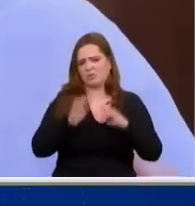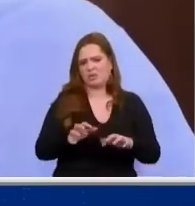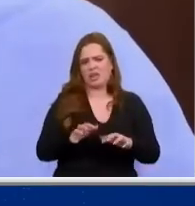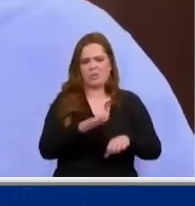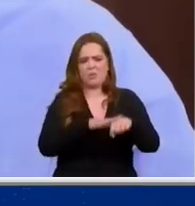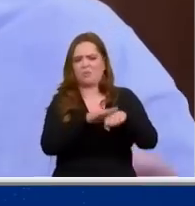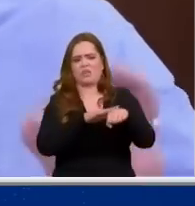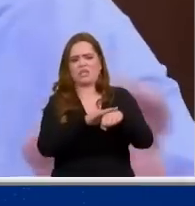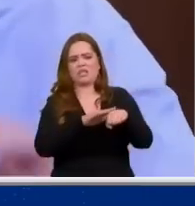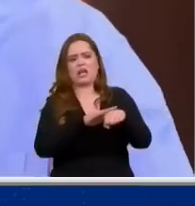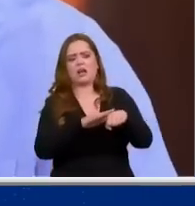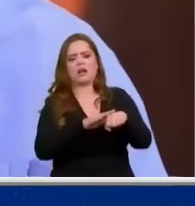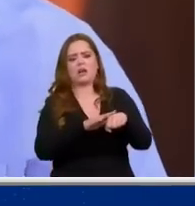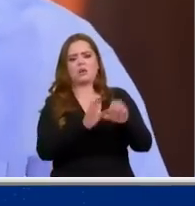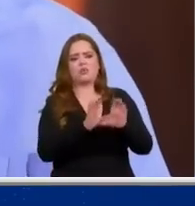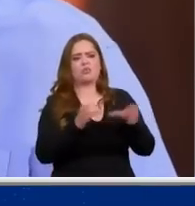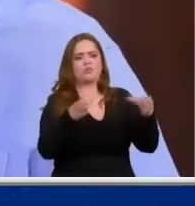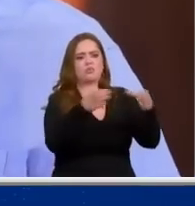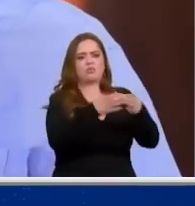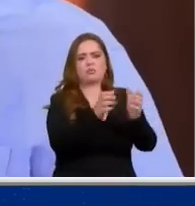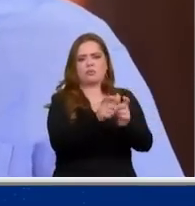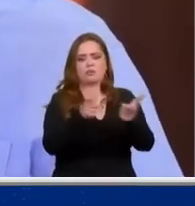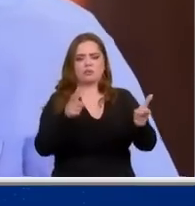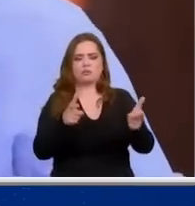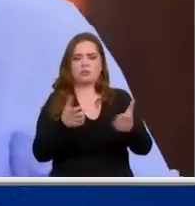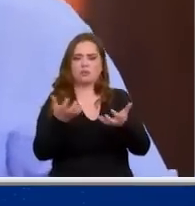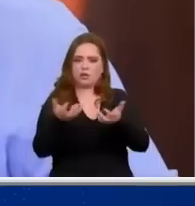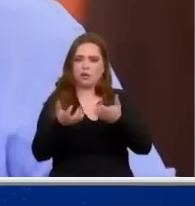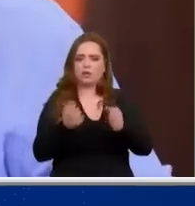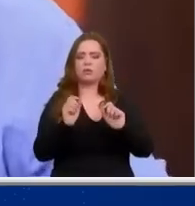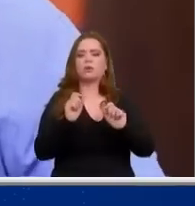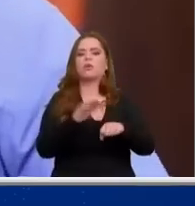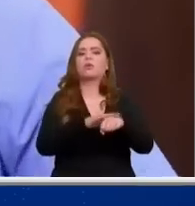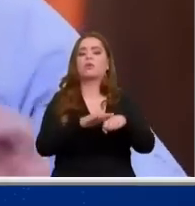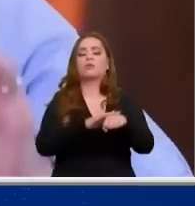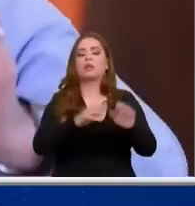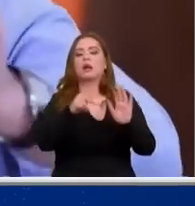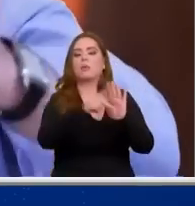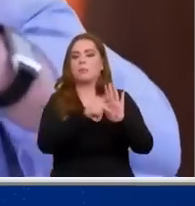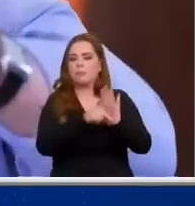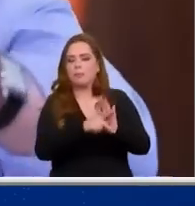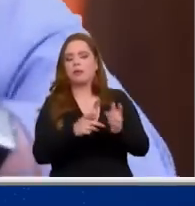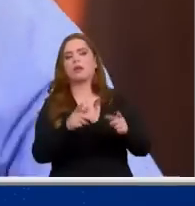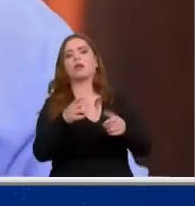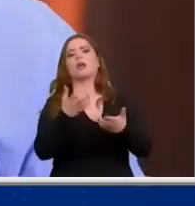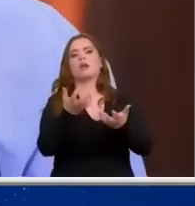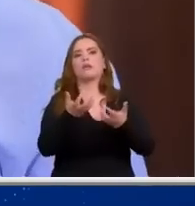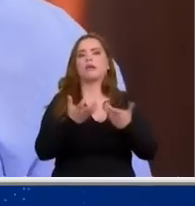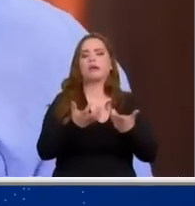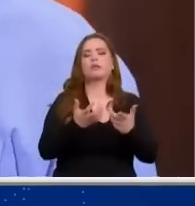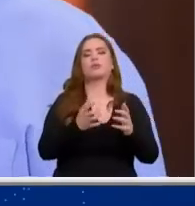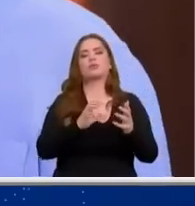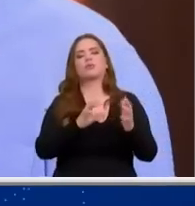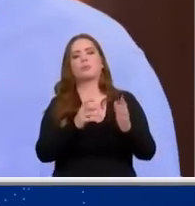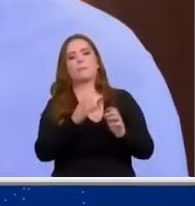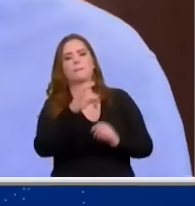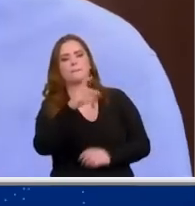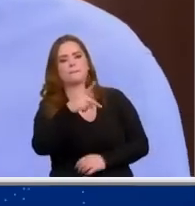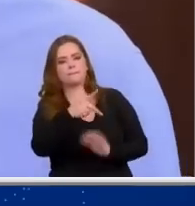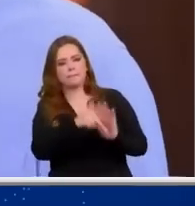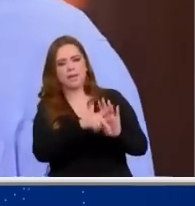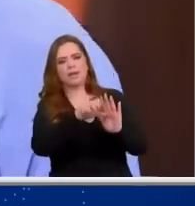antecipar a evolução dessa história o que vai acontecer é que cada vez mais